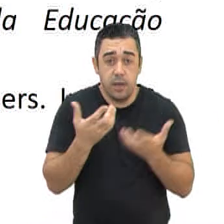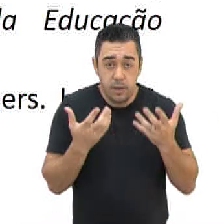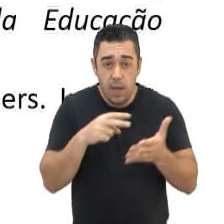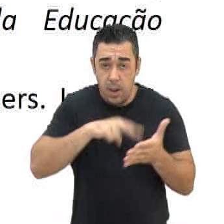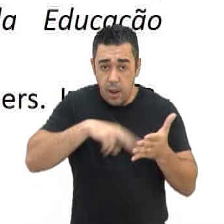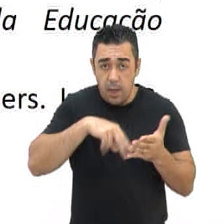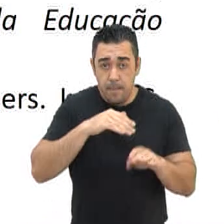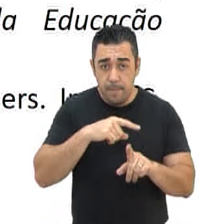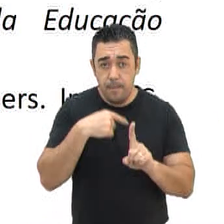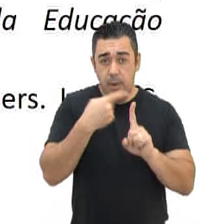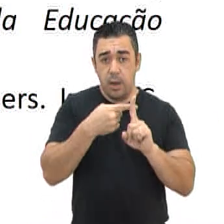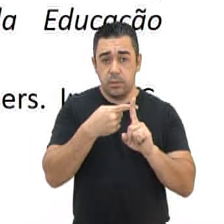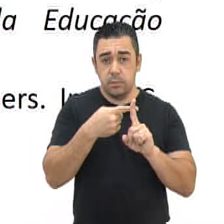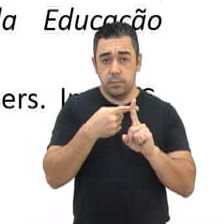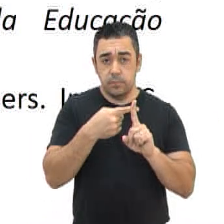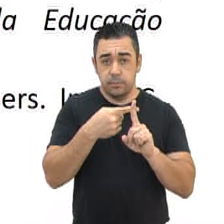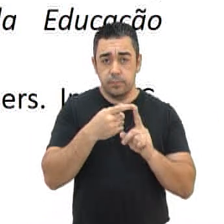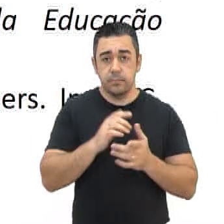ler um pouco mais,